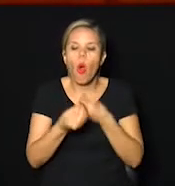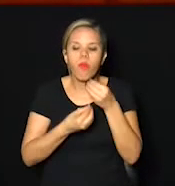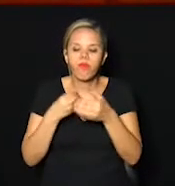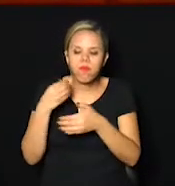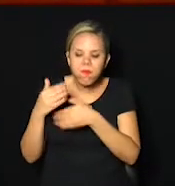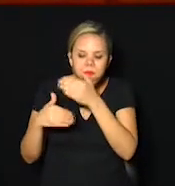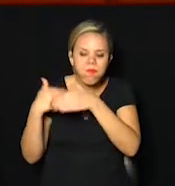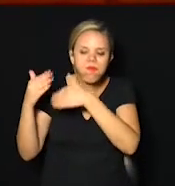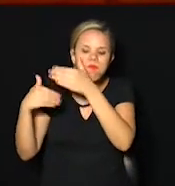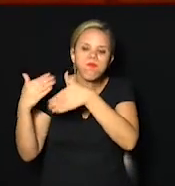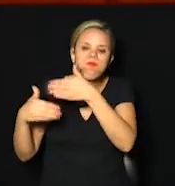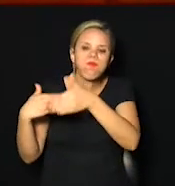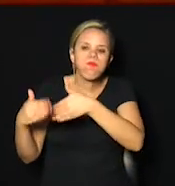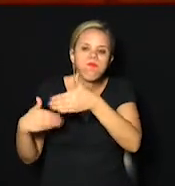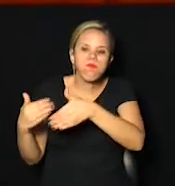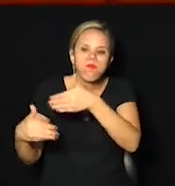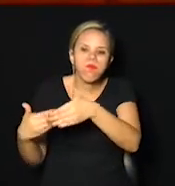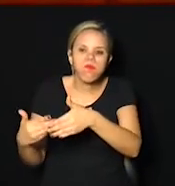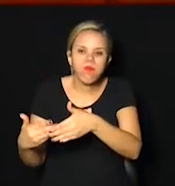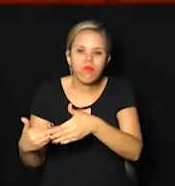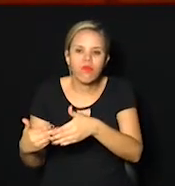construção de um